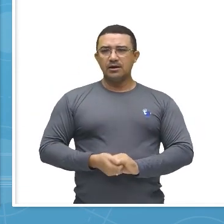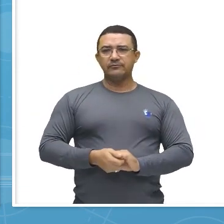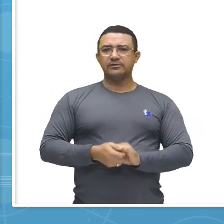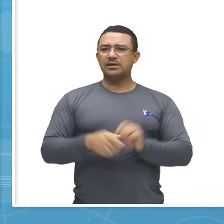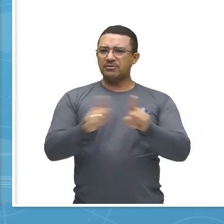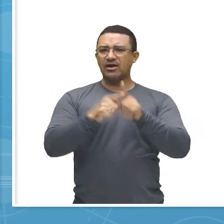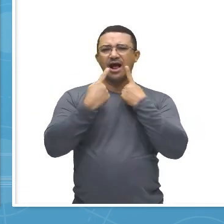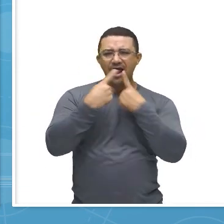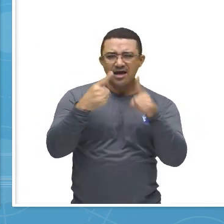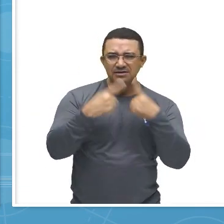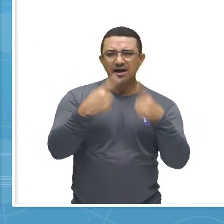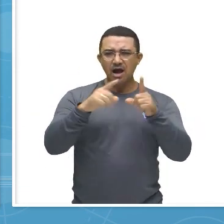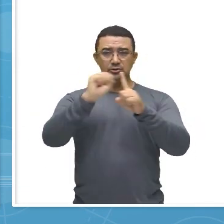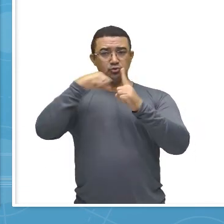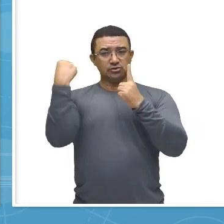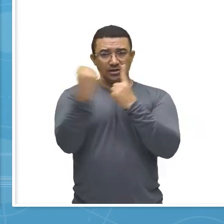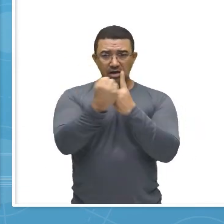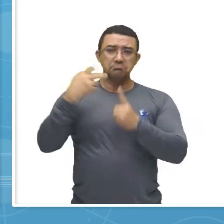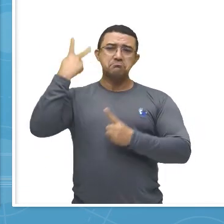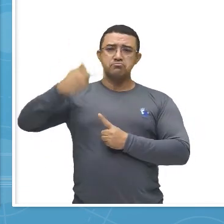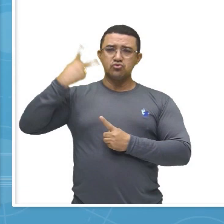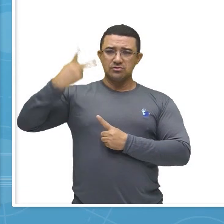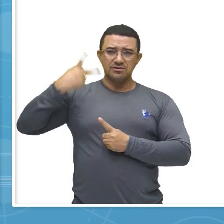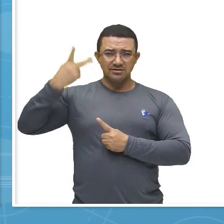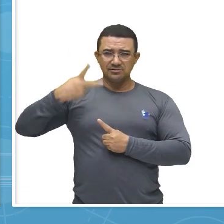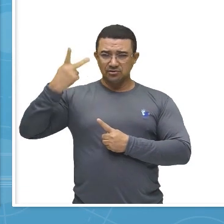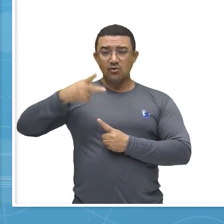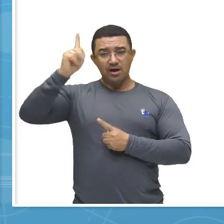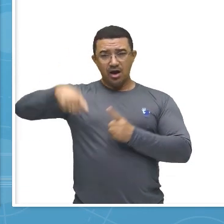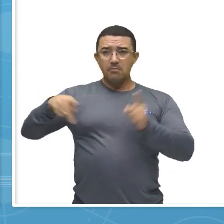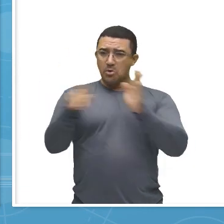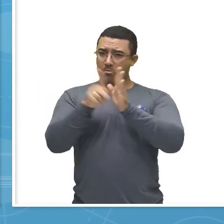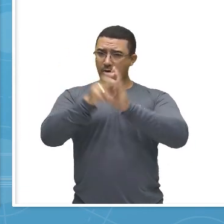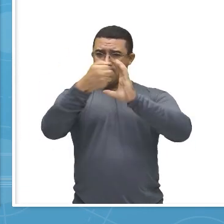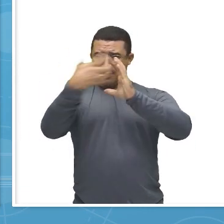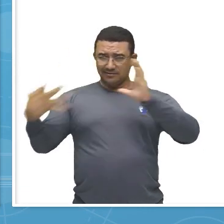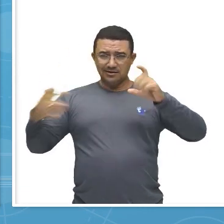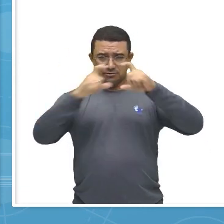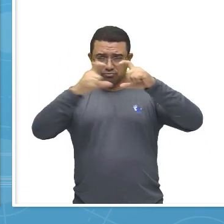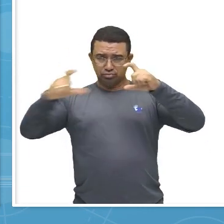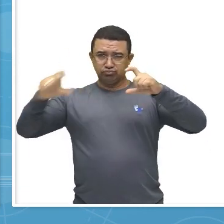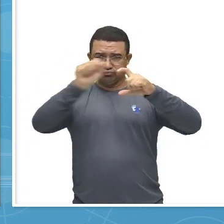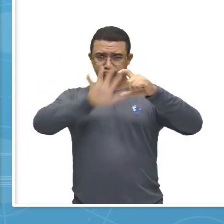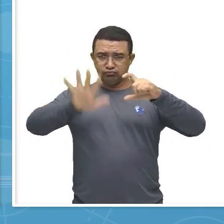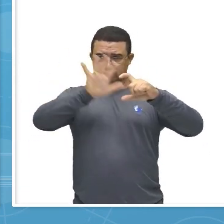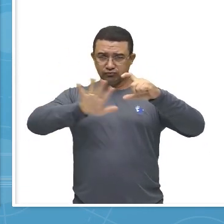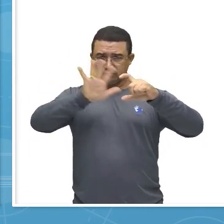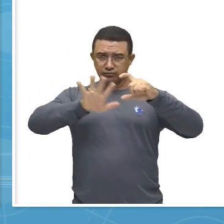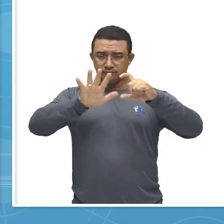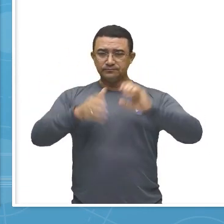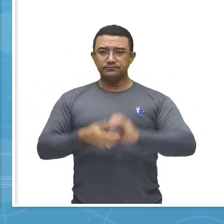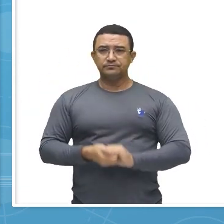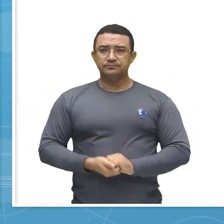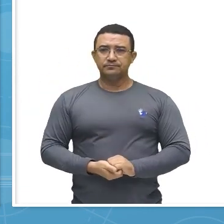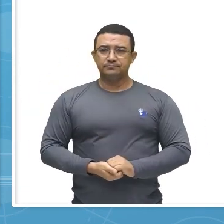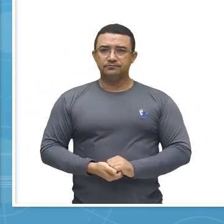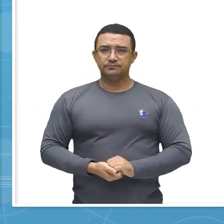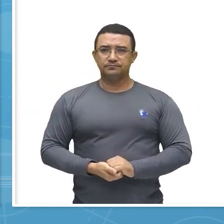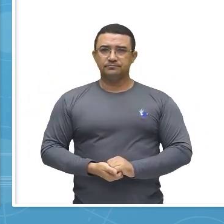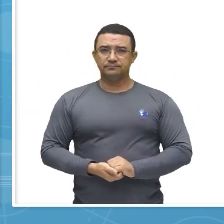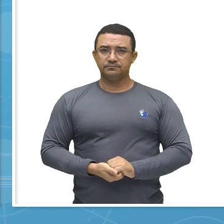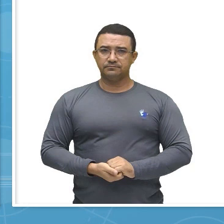criticar a sociedade, vai criticar os políticos e tudo mais, é uma das características da charge. Muito bem. Prosseguindo, prosseguindo.